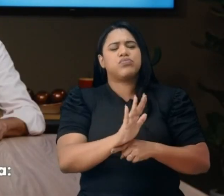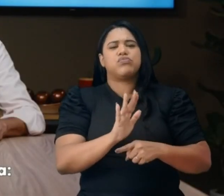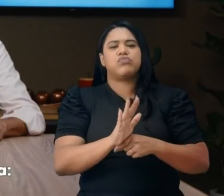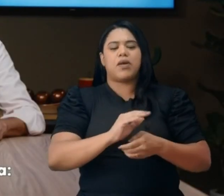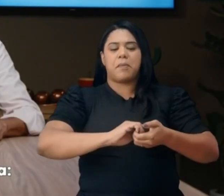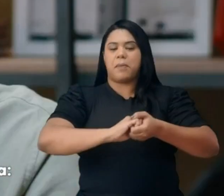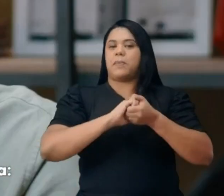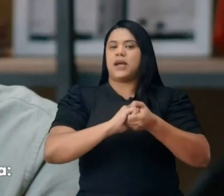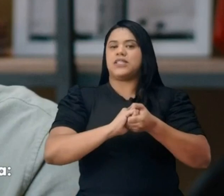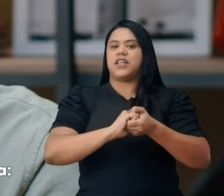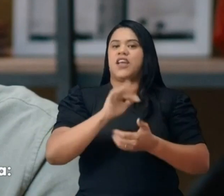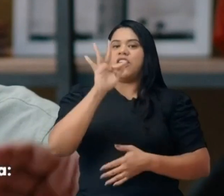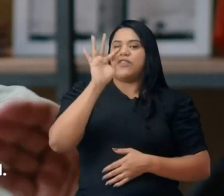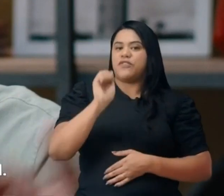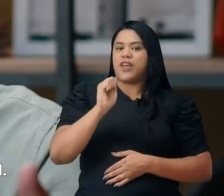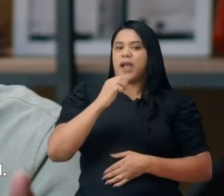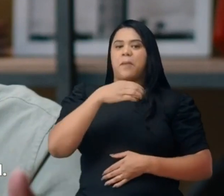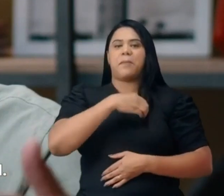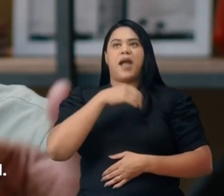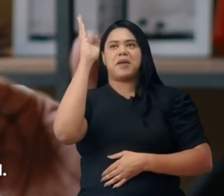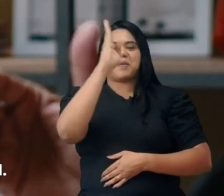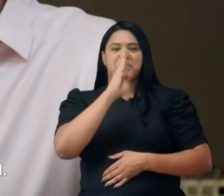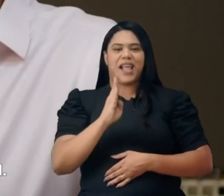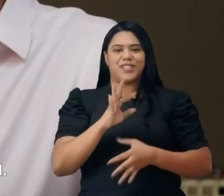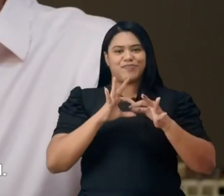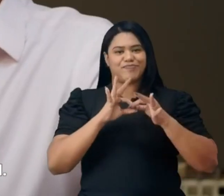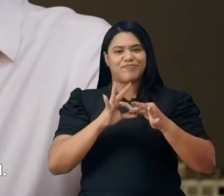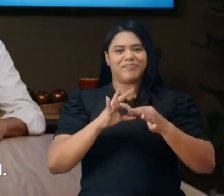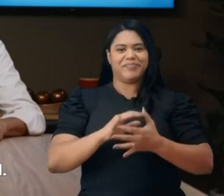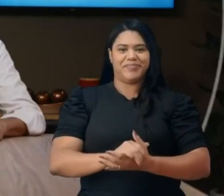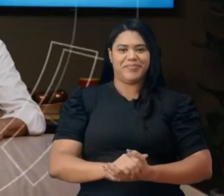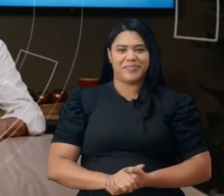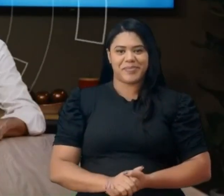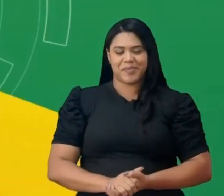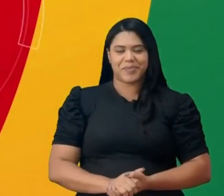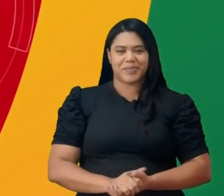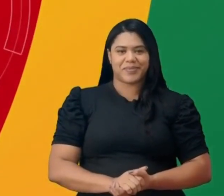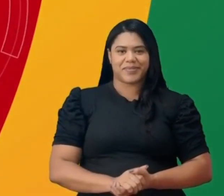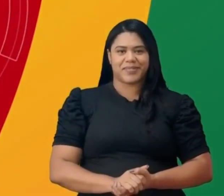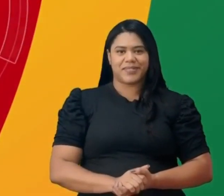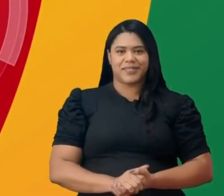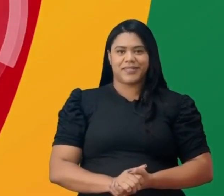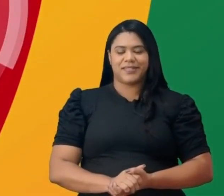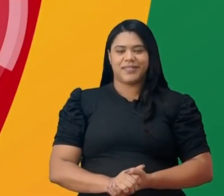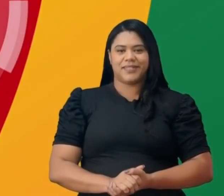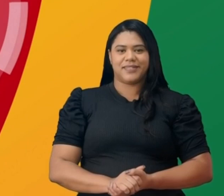acontecer, a gente possa ver essa parceria. Feira de Santana, Bahia, Brasil.